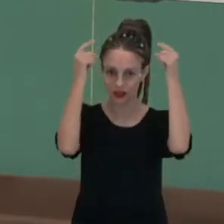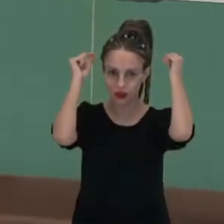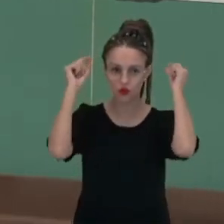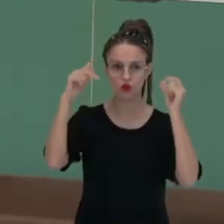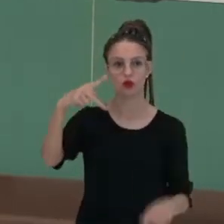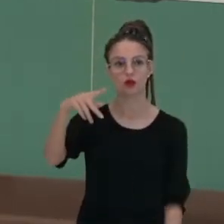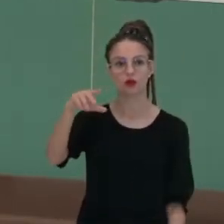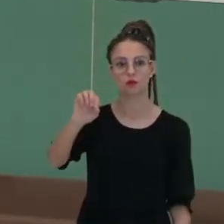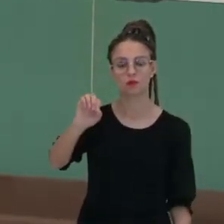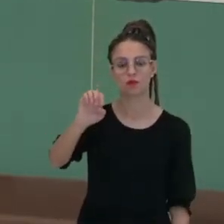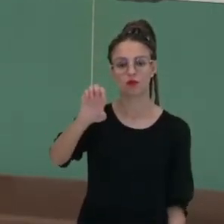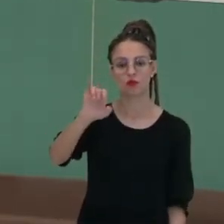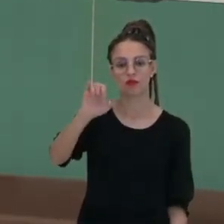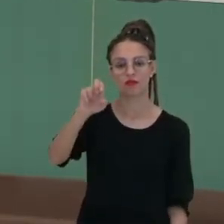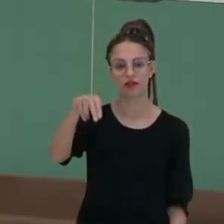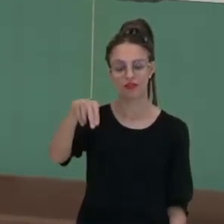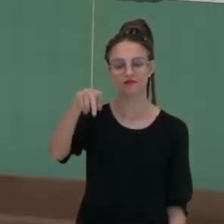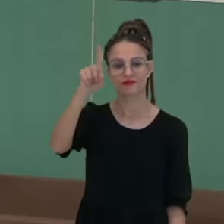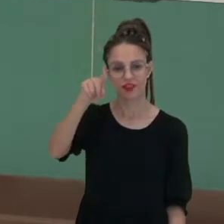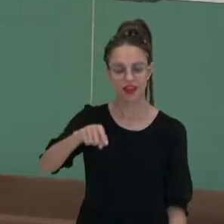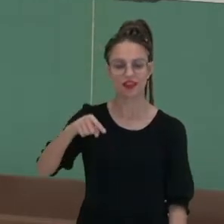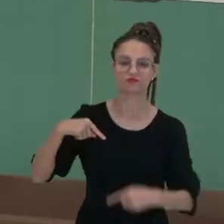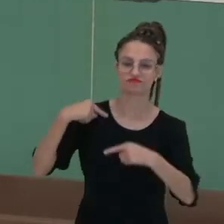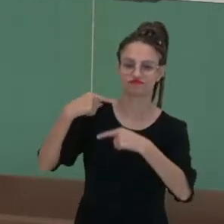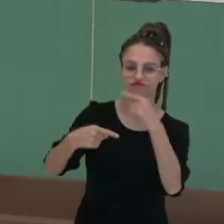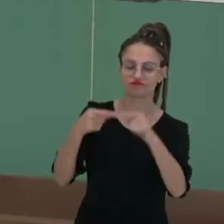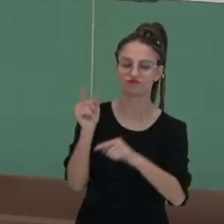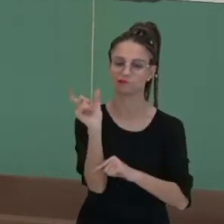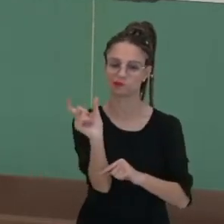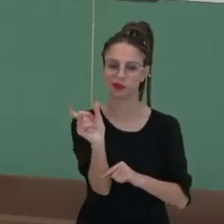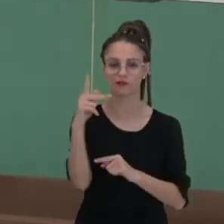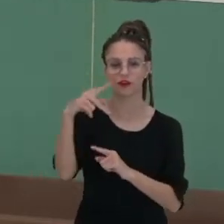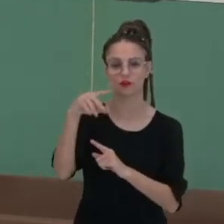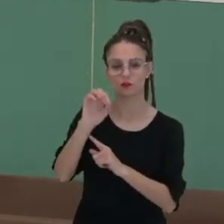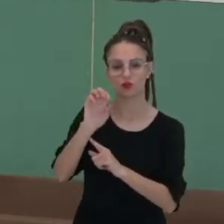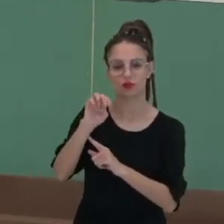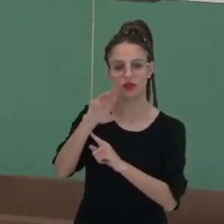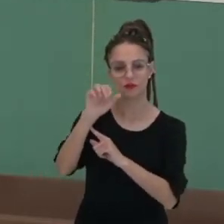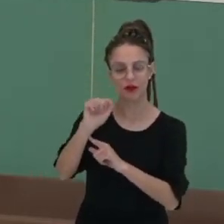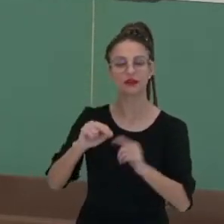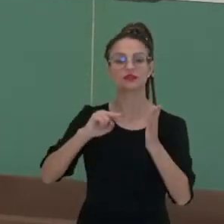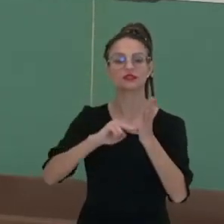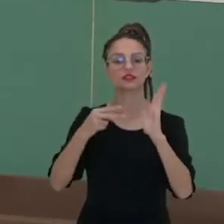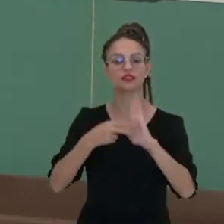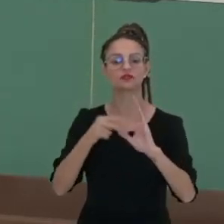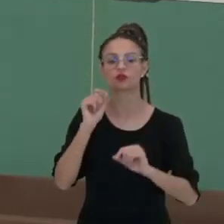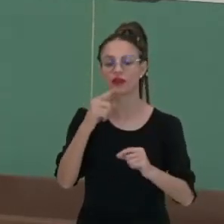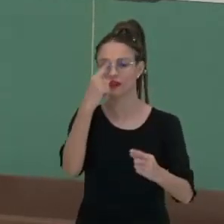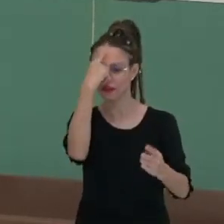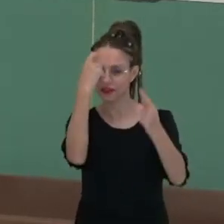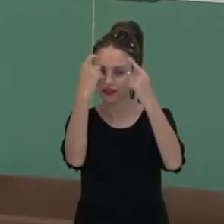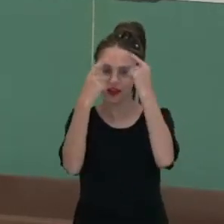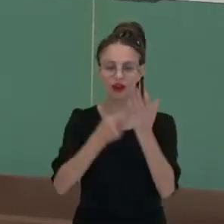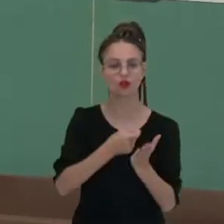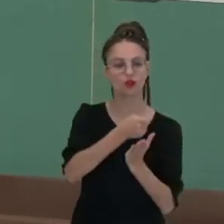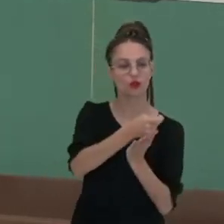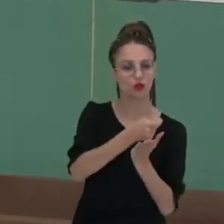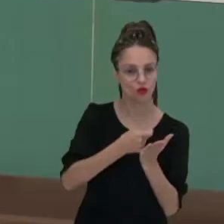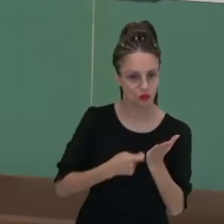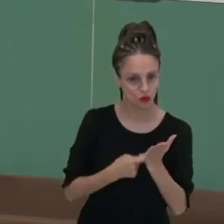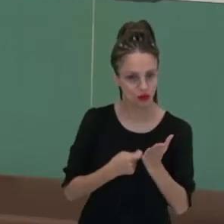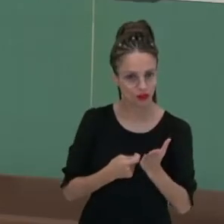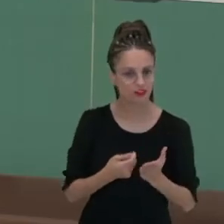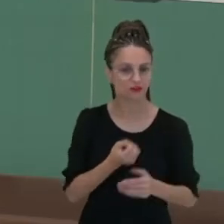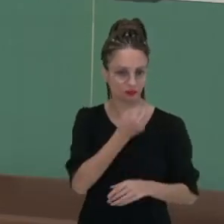né, é de onde deriva a palavra poema. E significa o quê? Criar, compor.